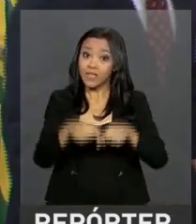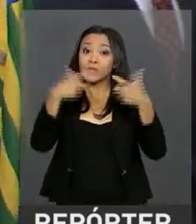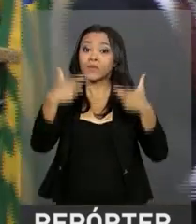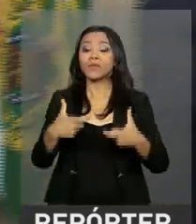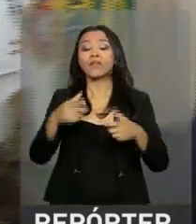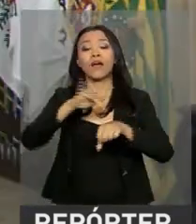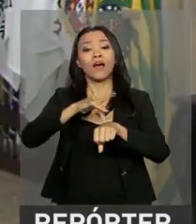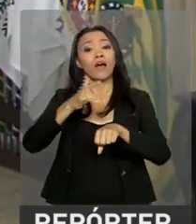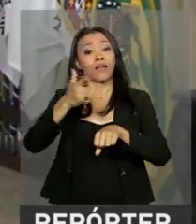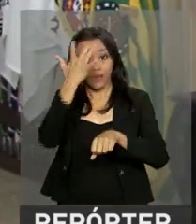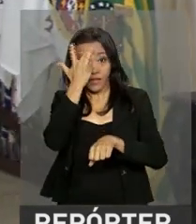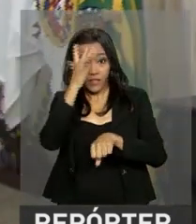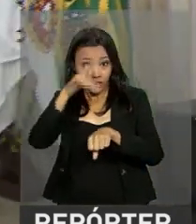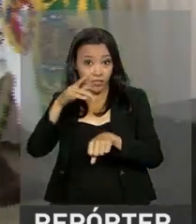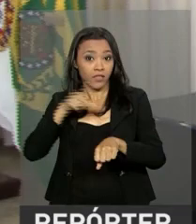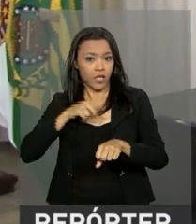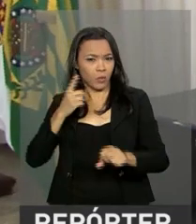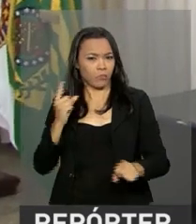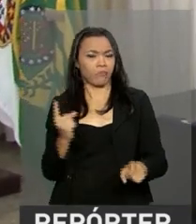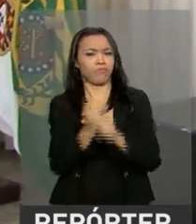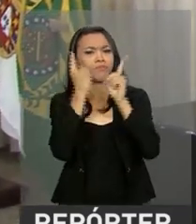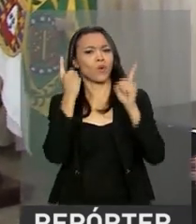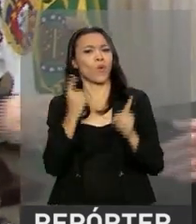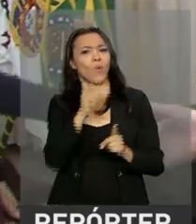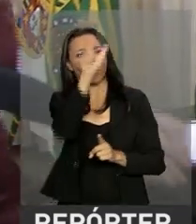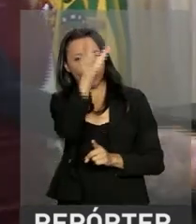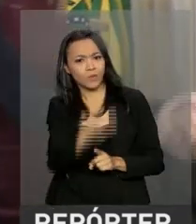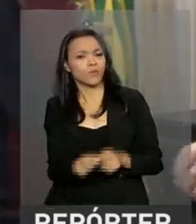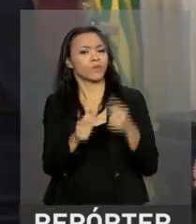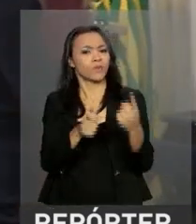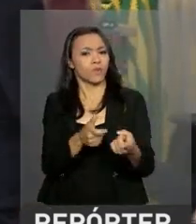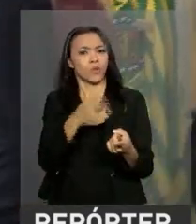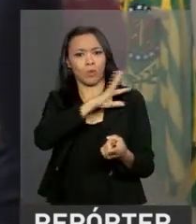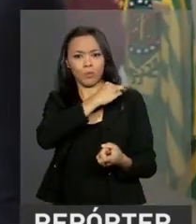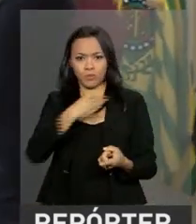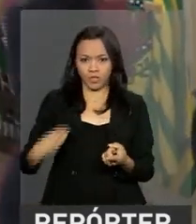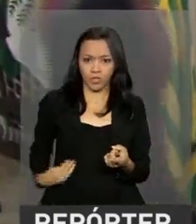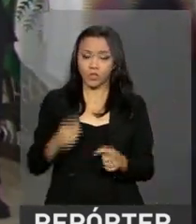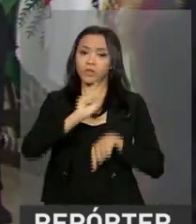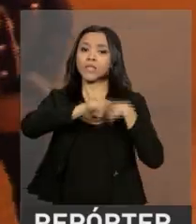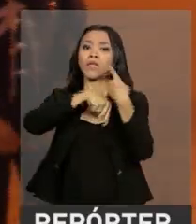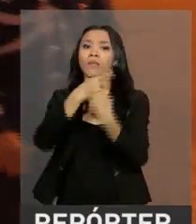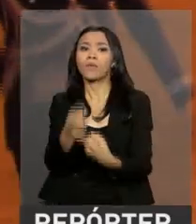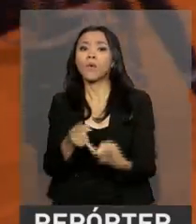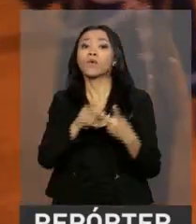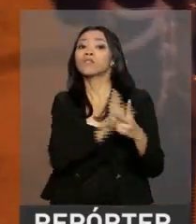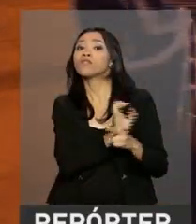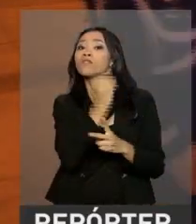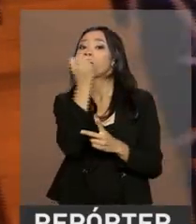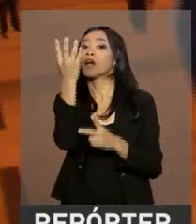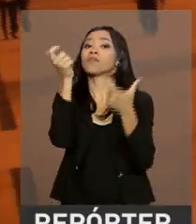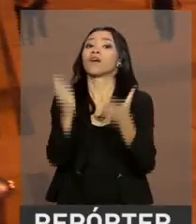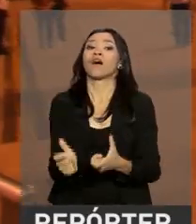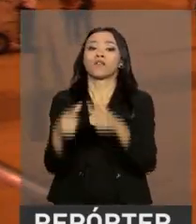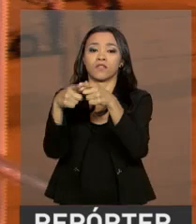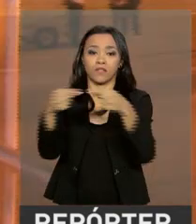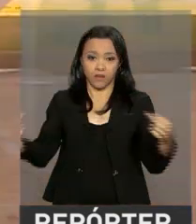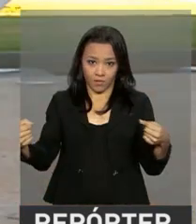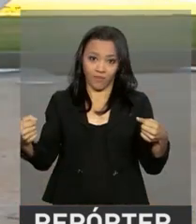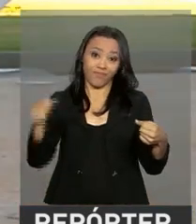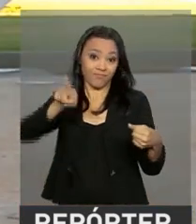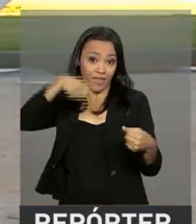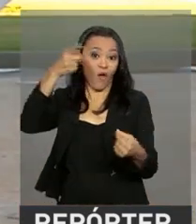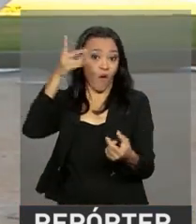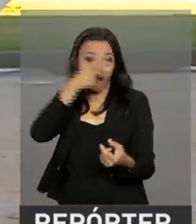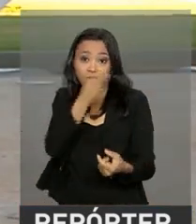bilateral com o primeiro ministro indiano narendra mod e depois disso Michel Temer segue para o Japão para uma visita oficial